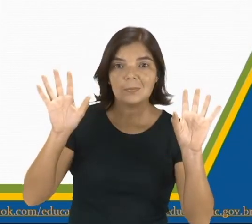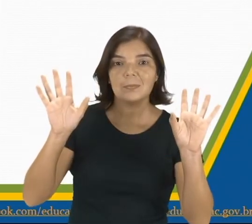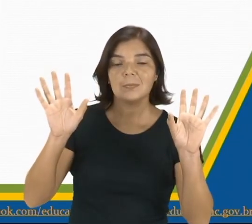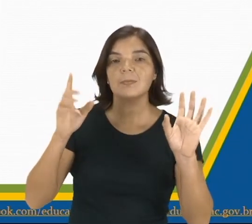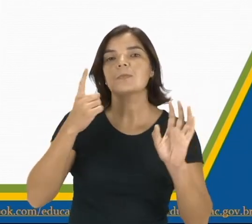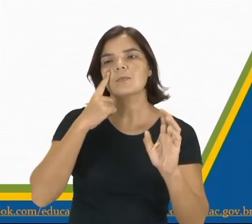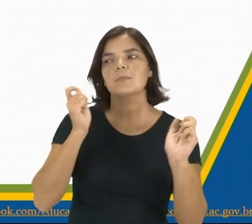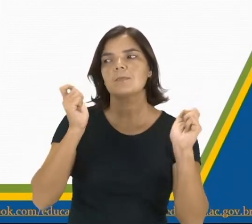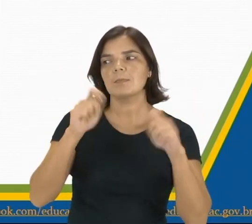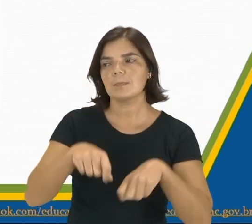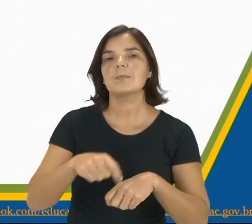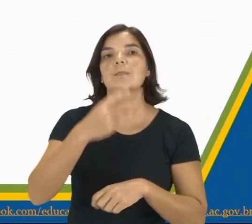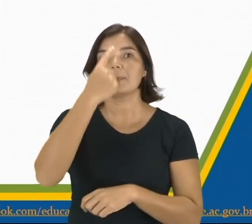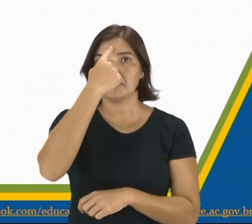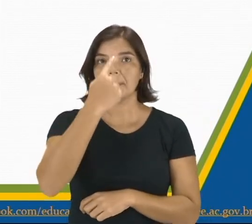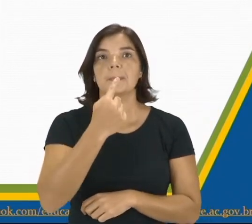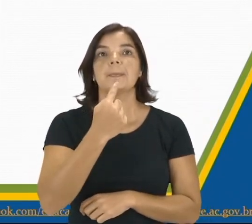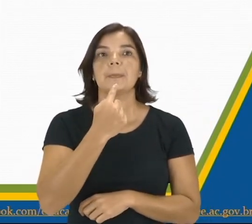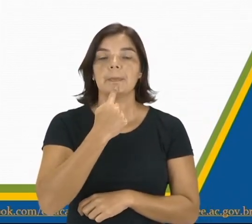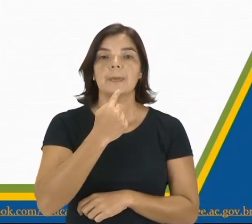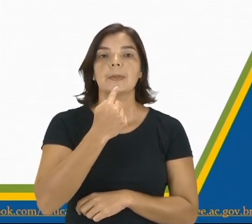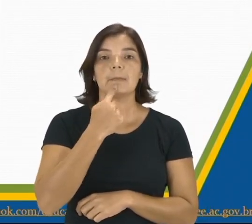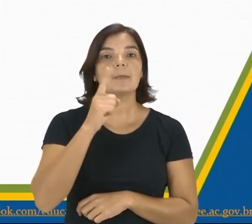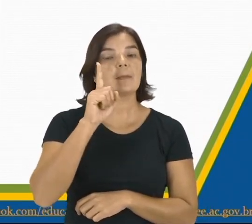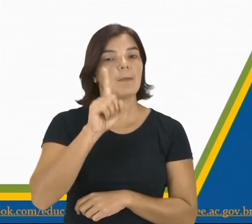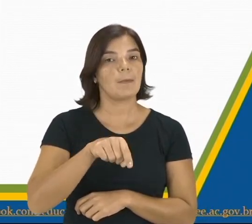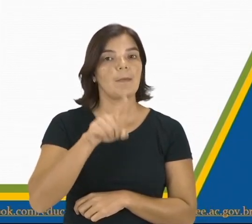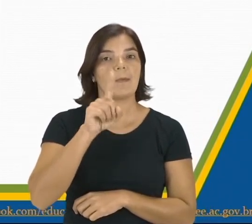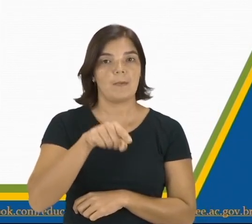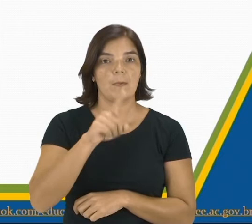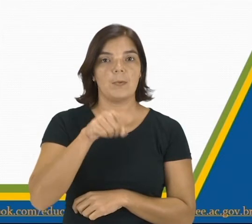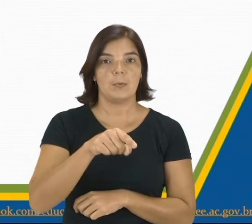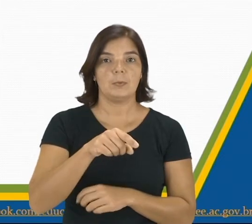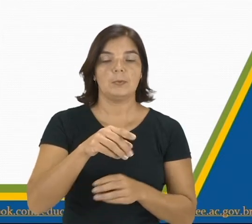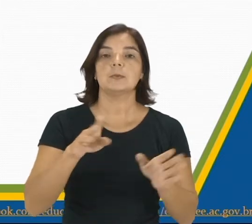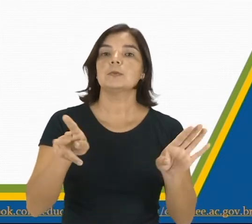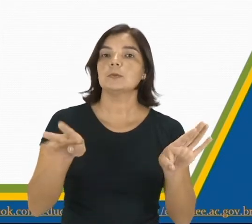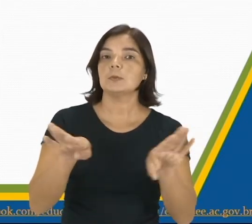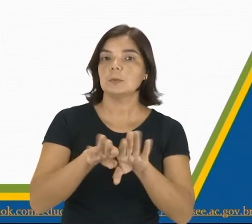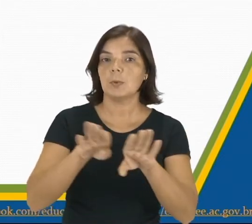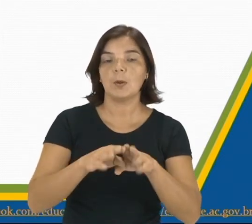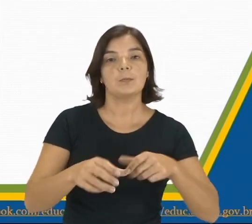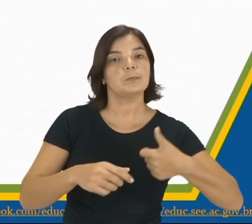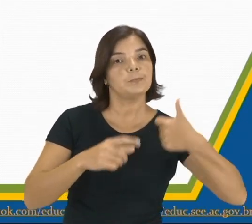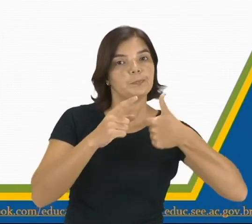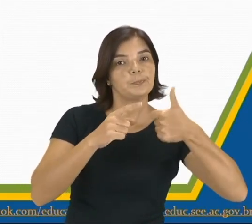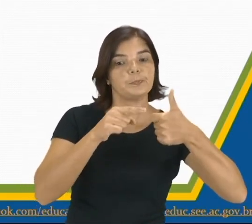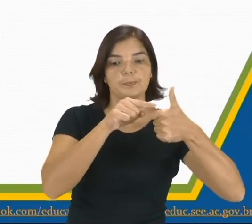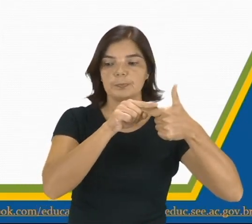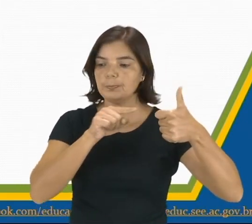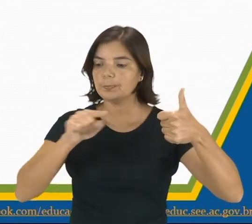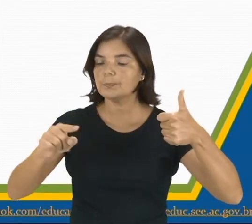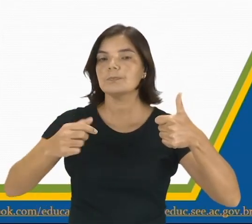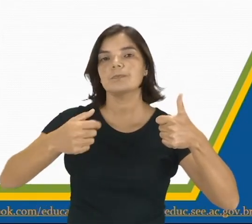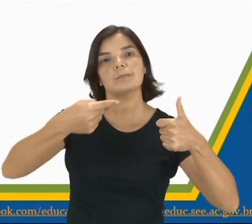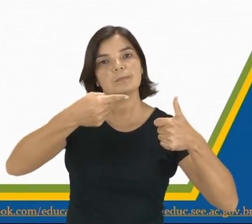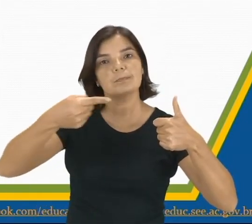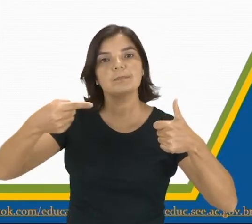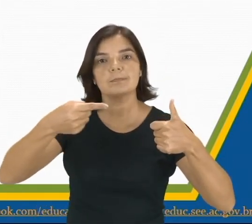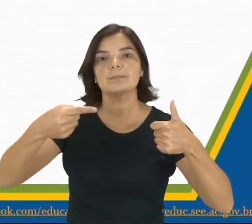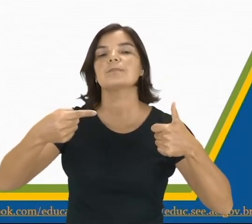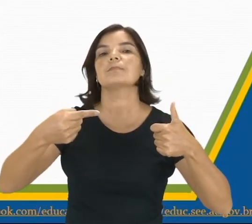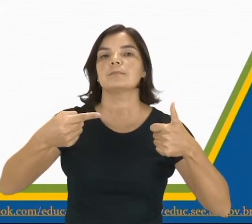que vocês podem ver na imagem que é estabelecida entre o polo positivo até o polo